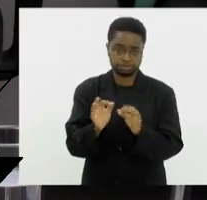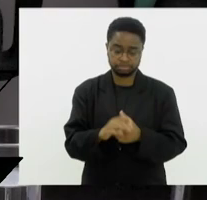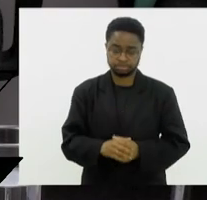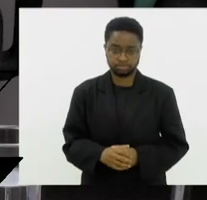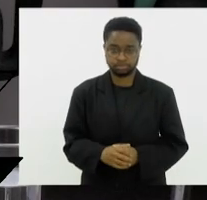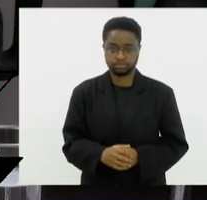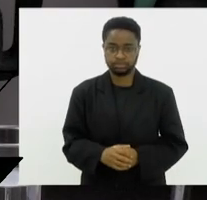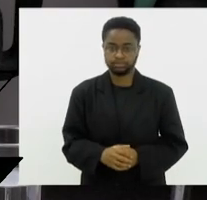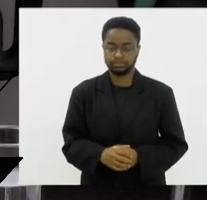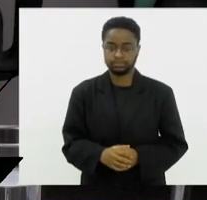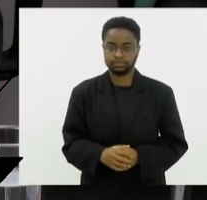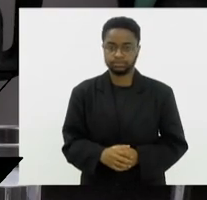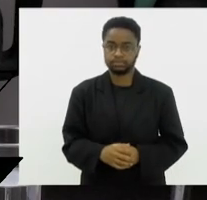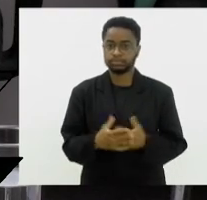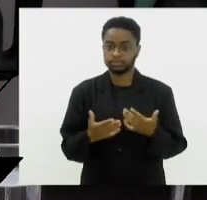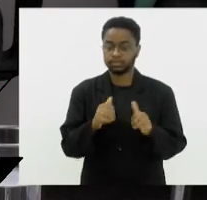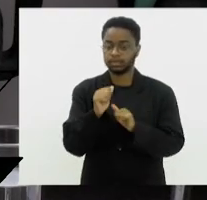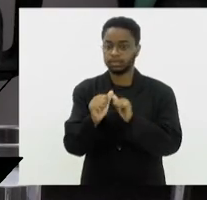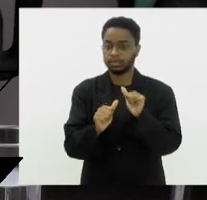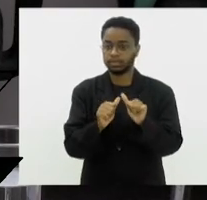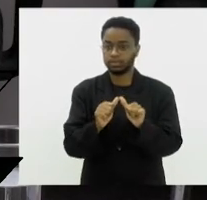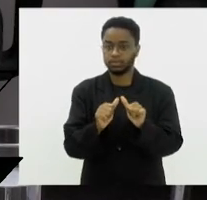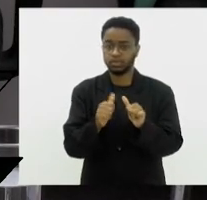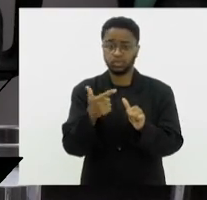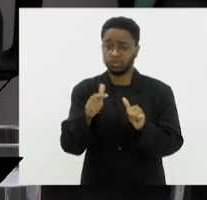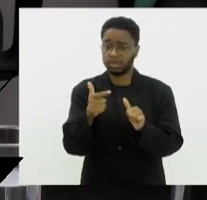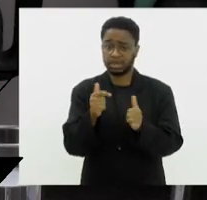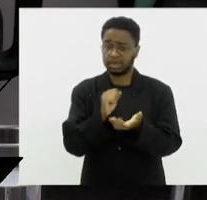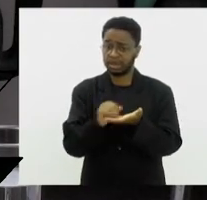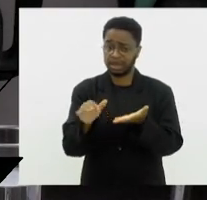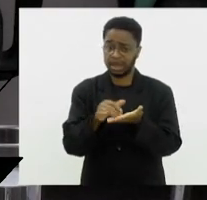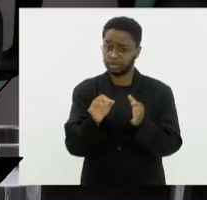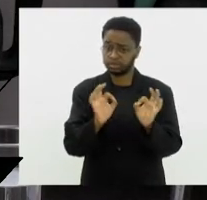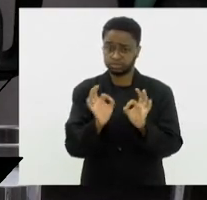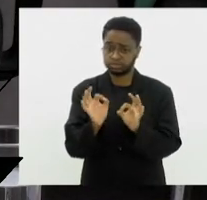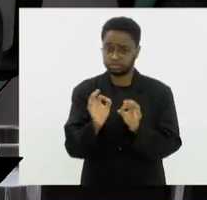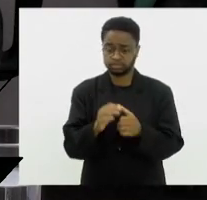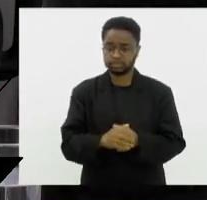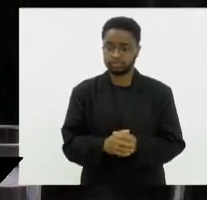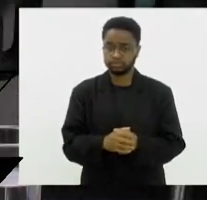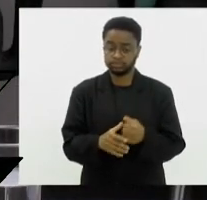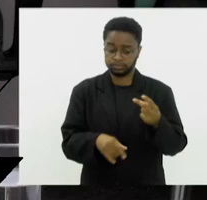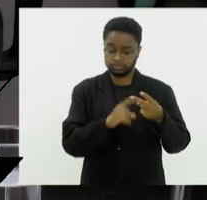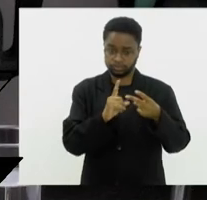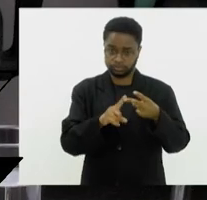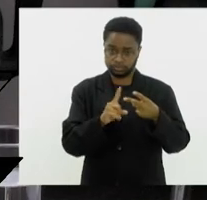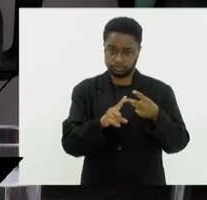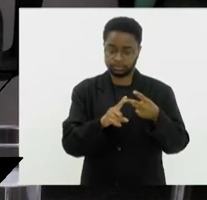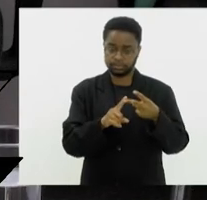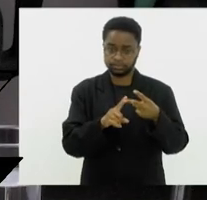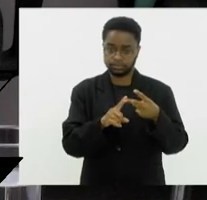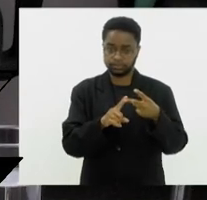A modificativa número não gera custo nenhum. A emenda número 2